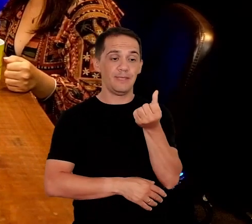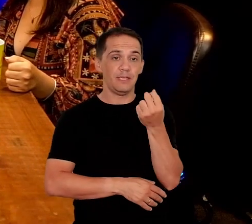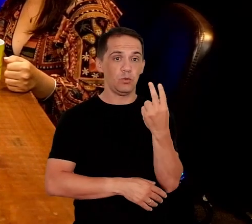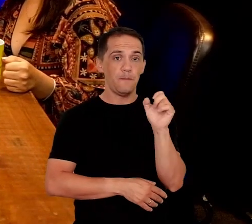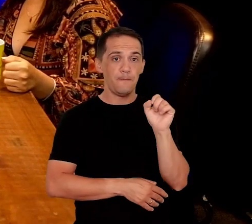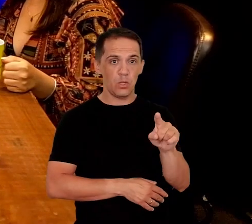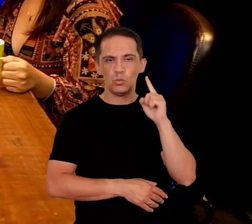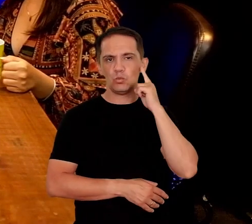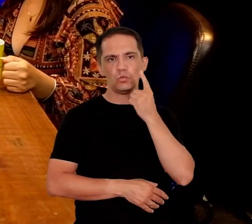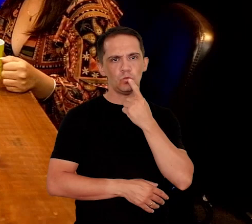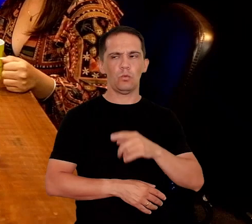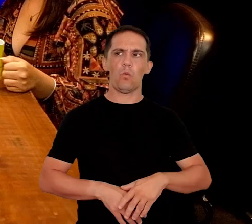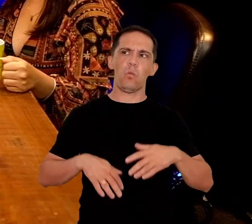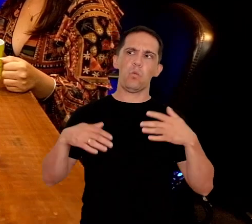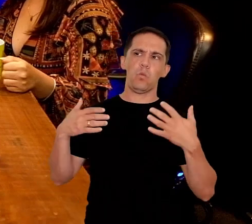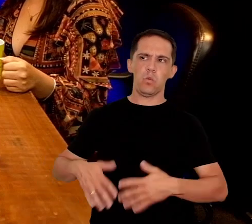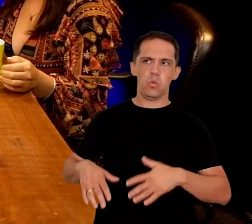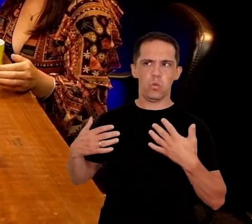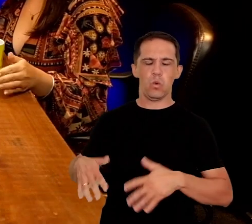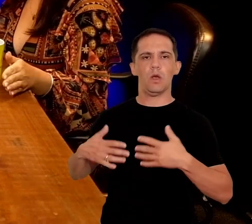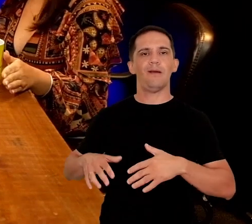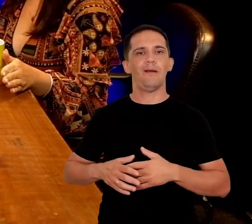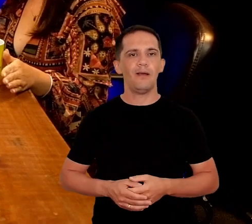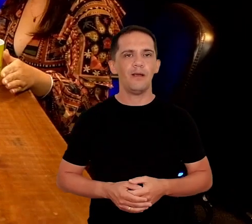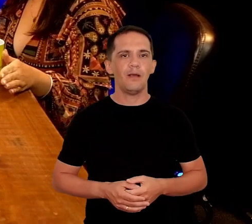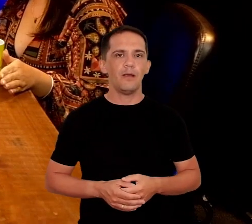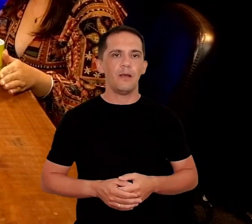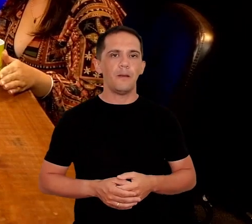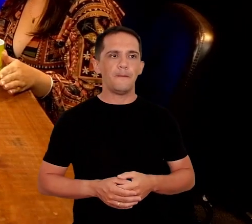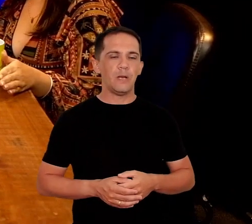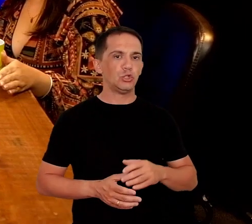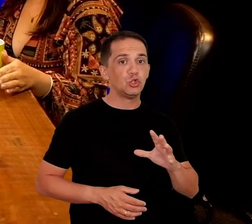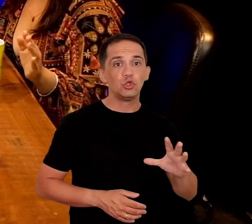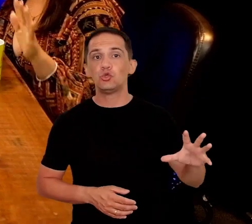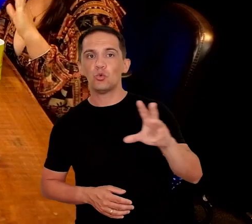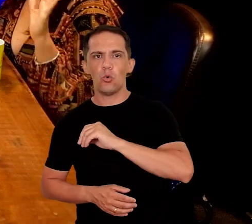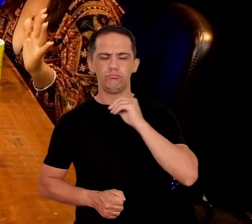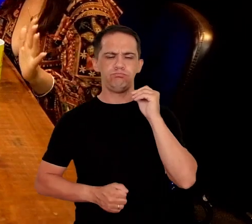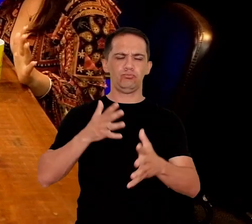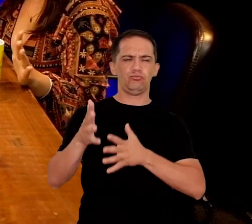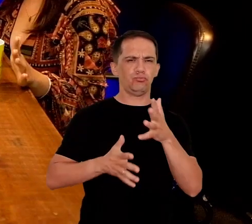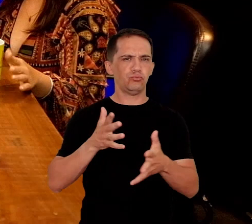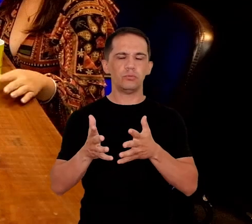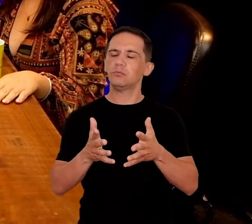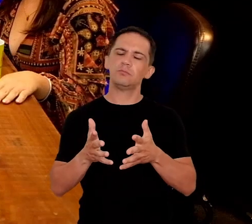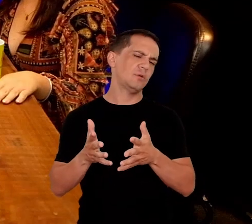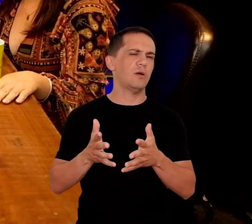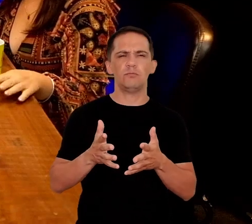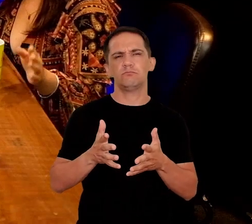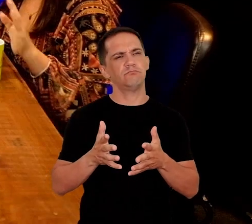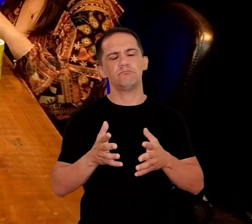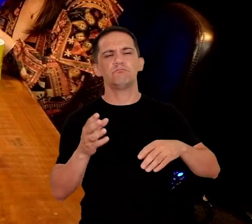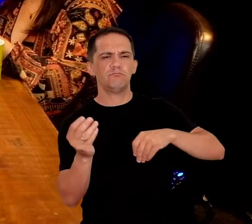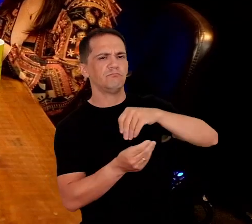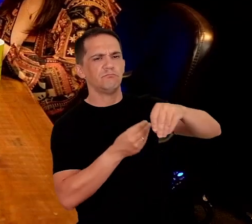né? E esses são os surdos que não quer dizer que falem Libras. É surdos no geral, né? No geral.